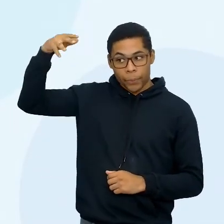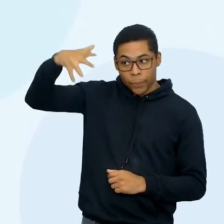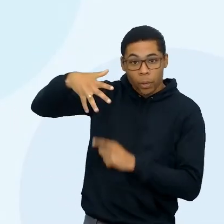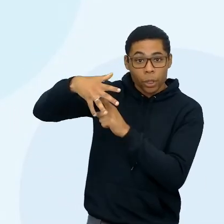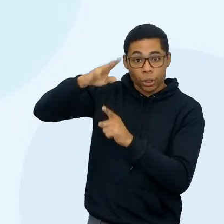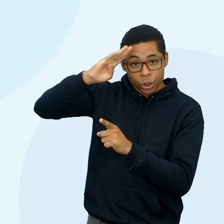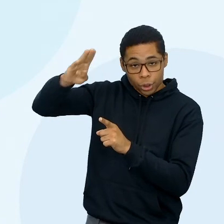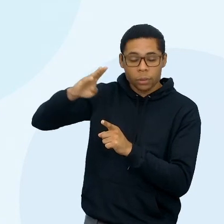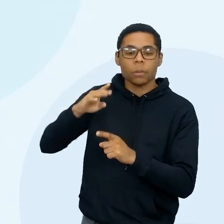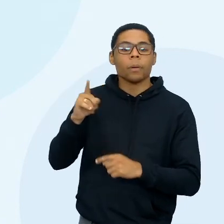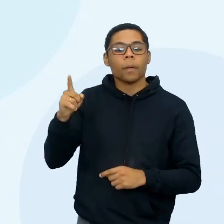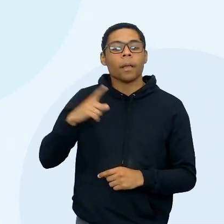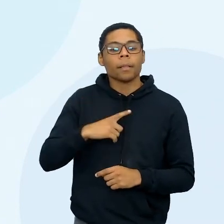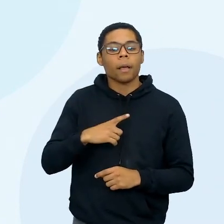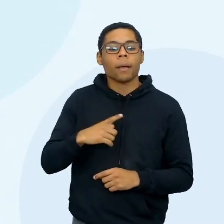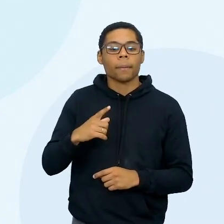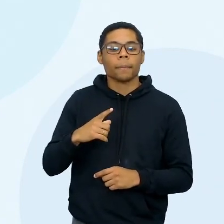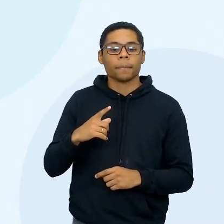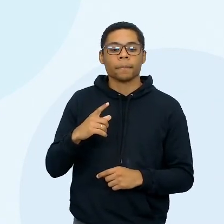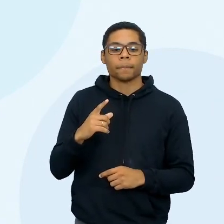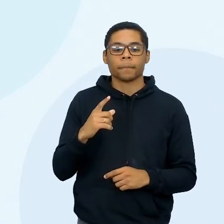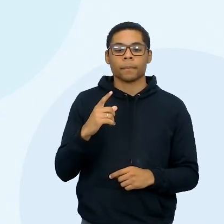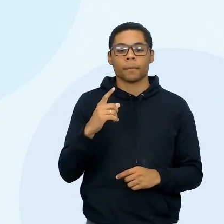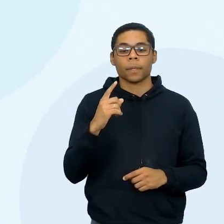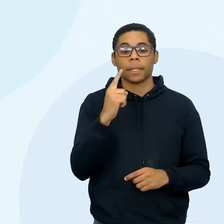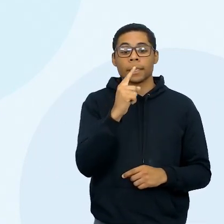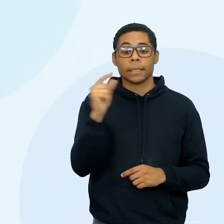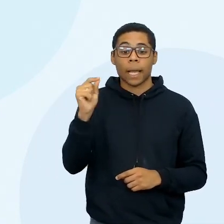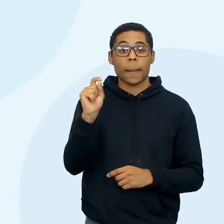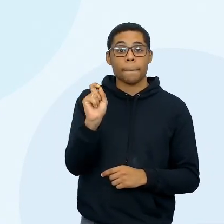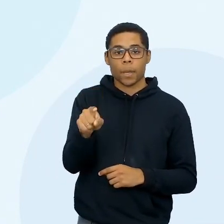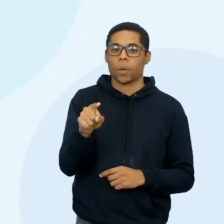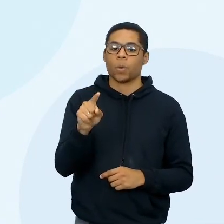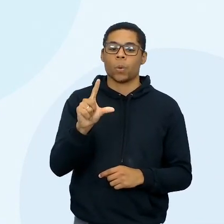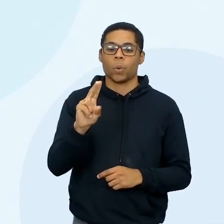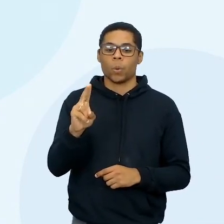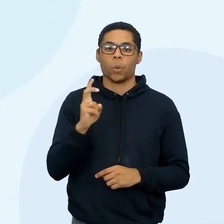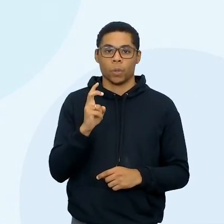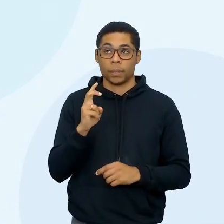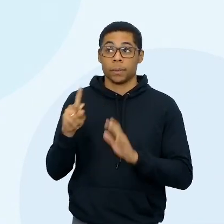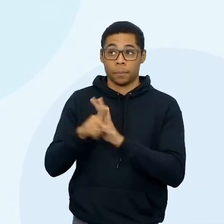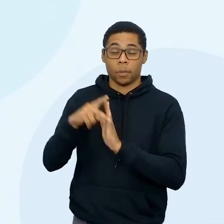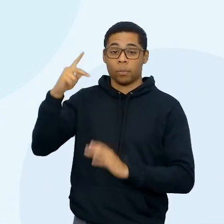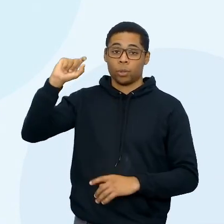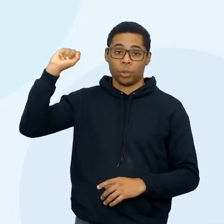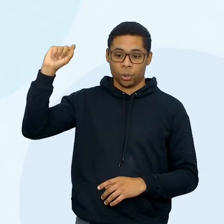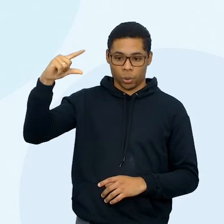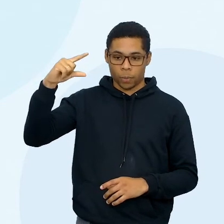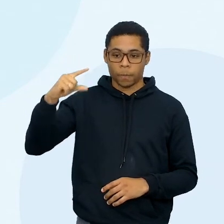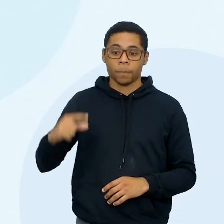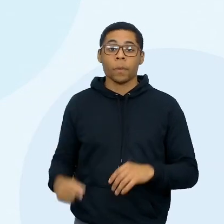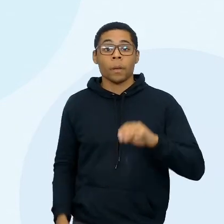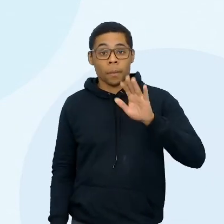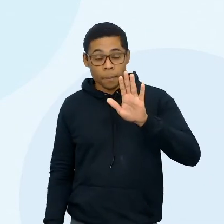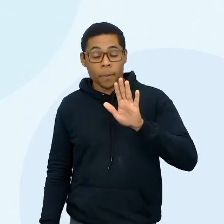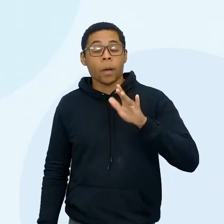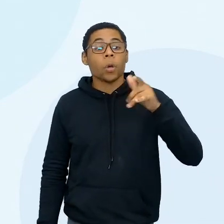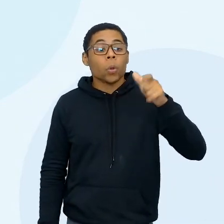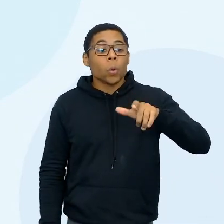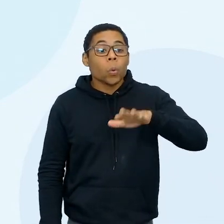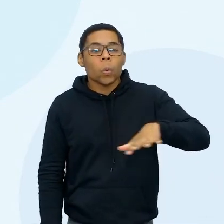direta em torno de 100 mil lux. É a luz do sol. E em